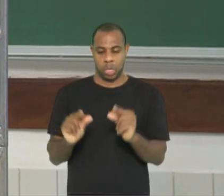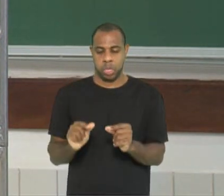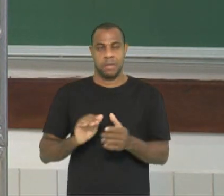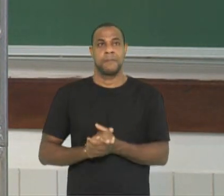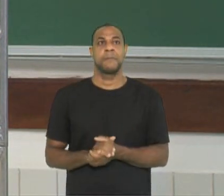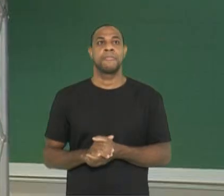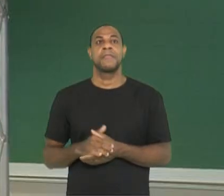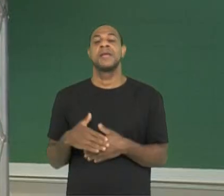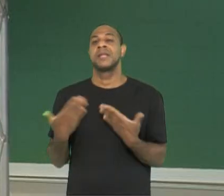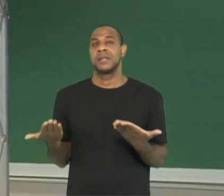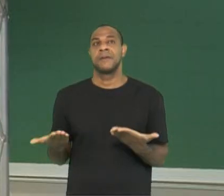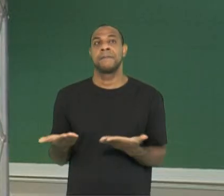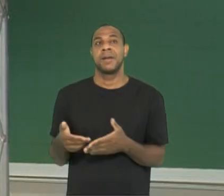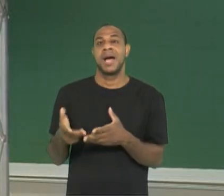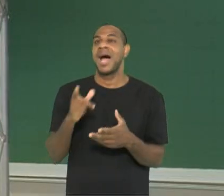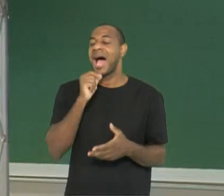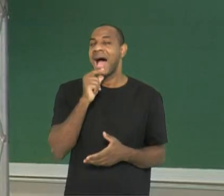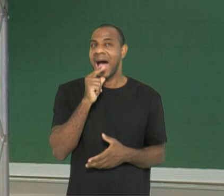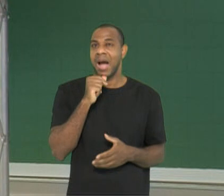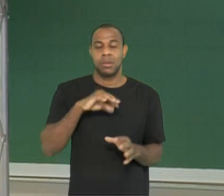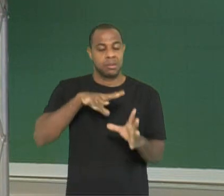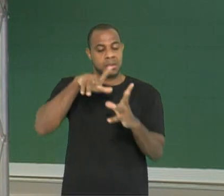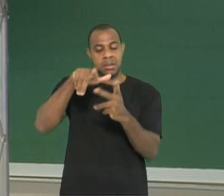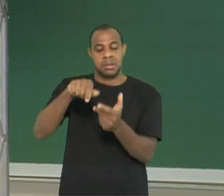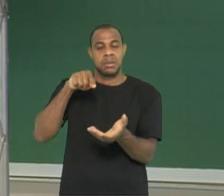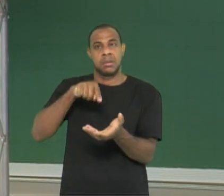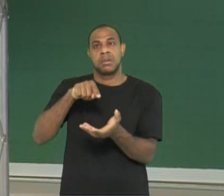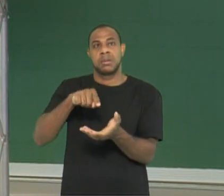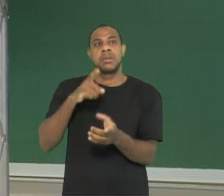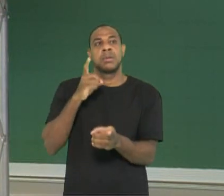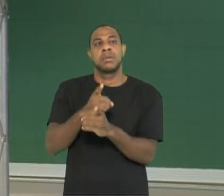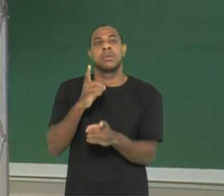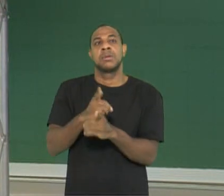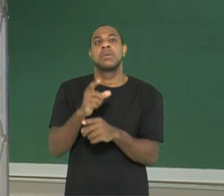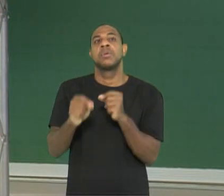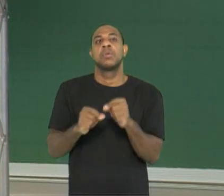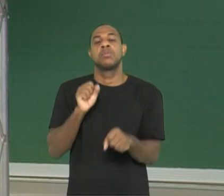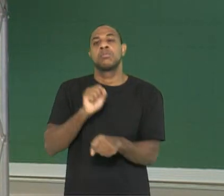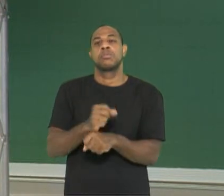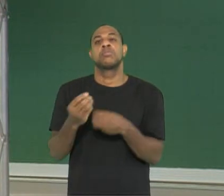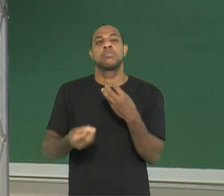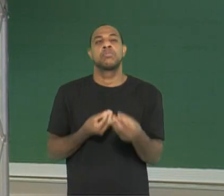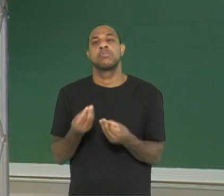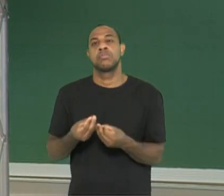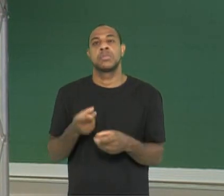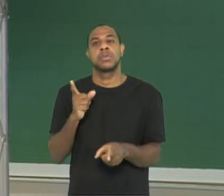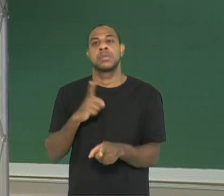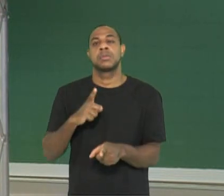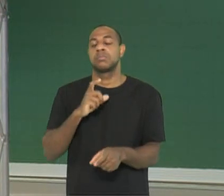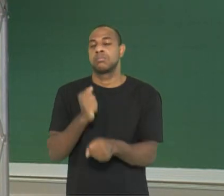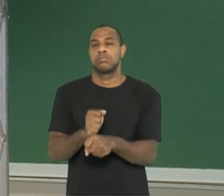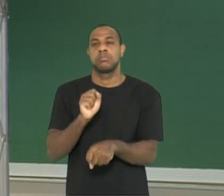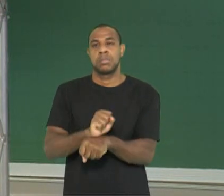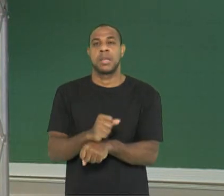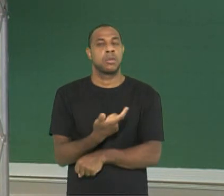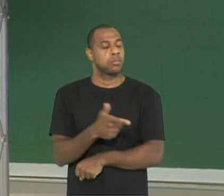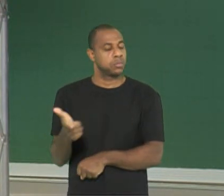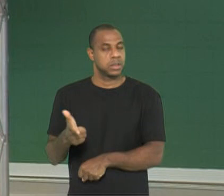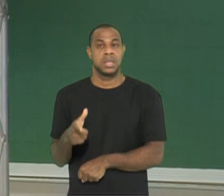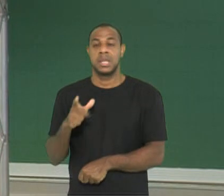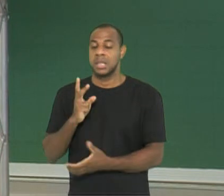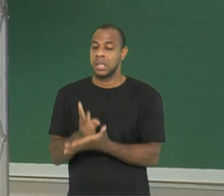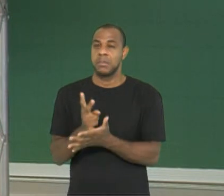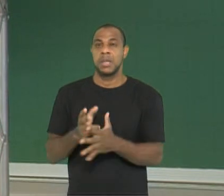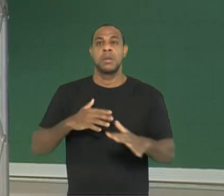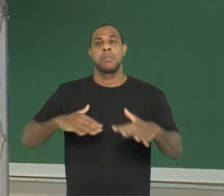vamos perceber que a água no nosso planeta, ela não se encontra estática, ela encontra-se em movimento. E a esse movimento